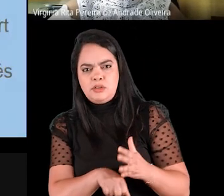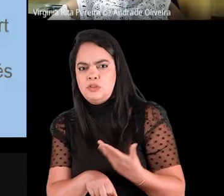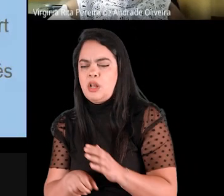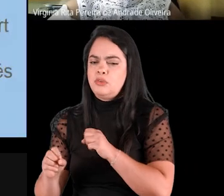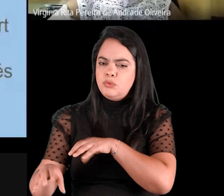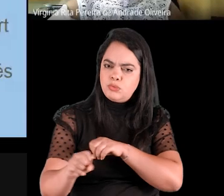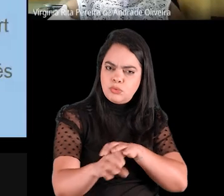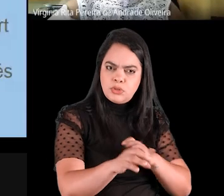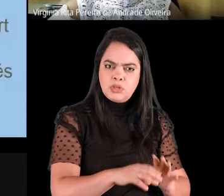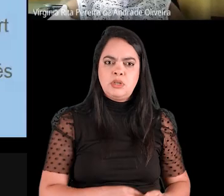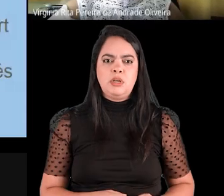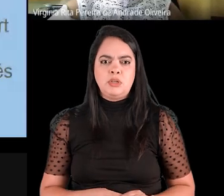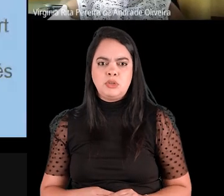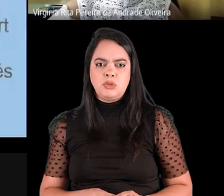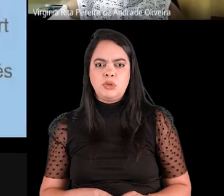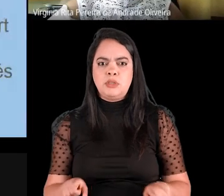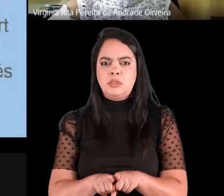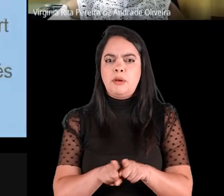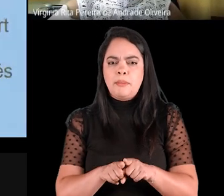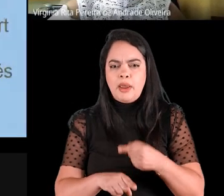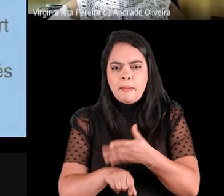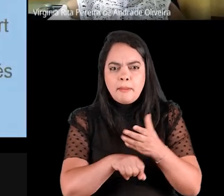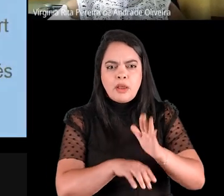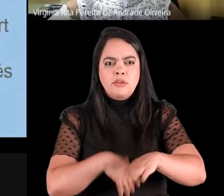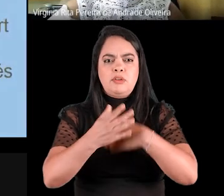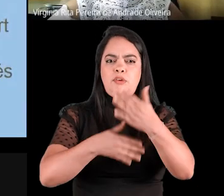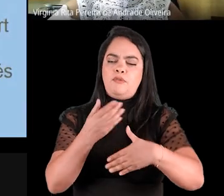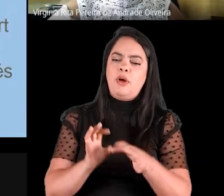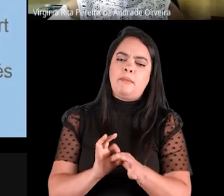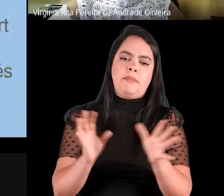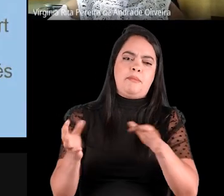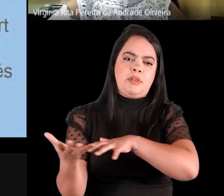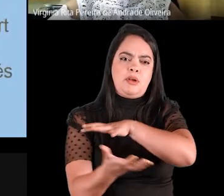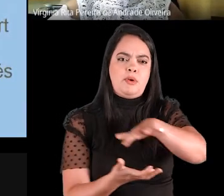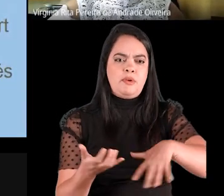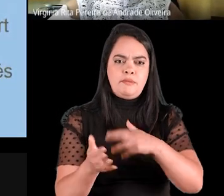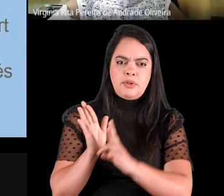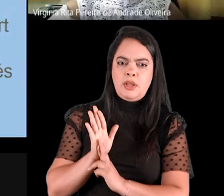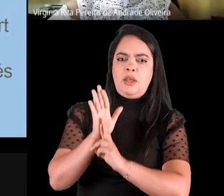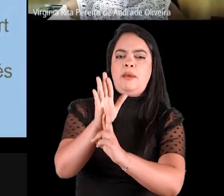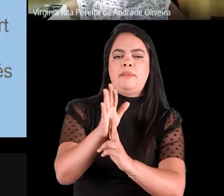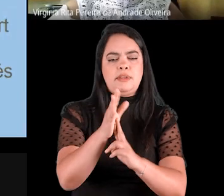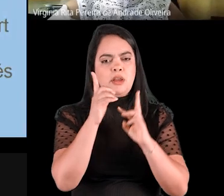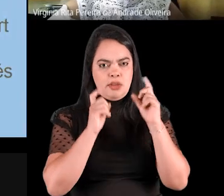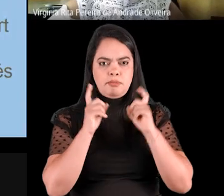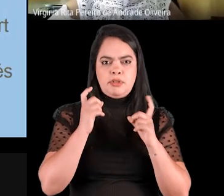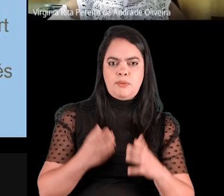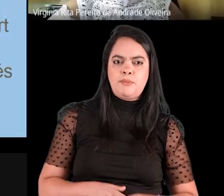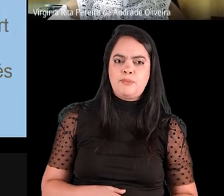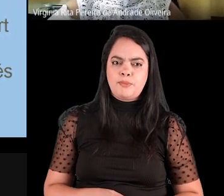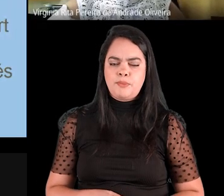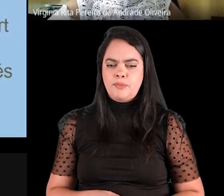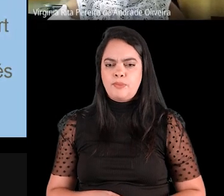regular. Implica desenvolver práticas que permitam múltiplos meios de envolvimento, de representação e de expressão. Nesse